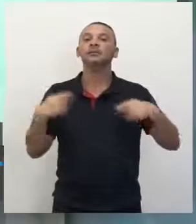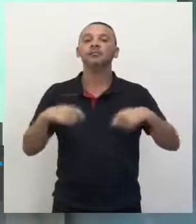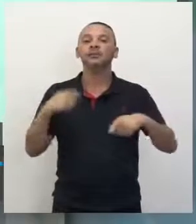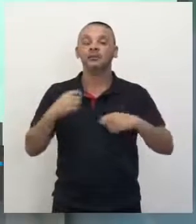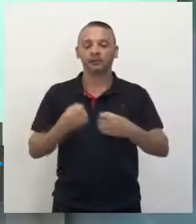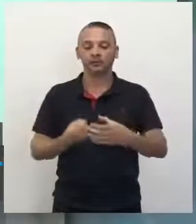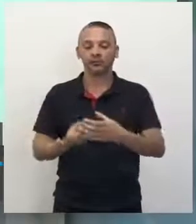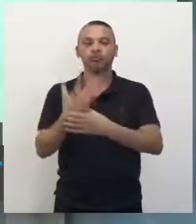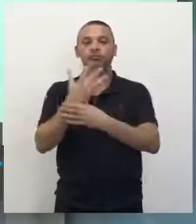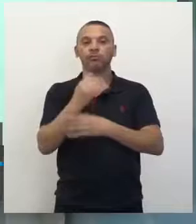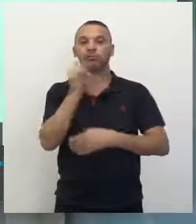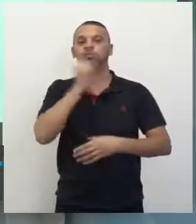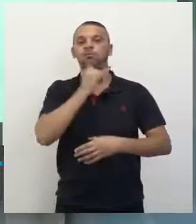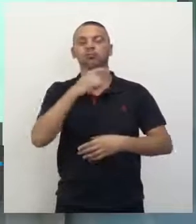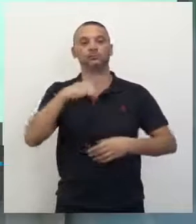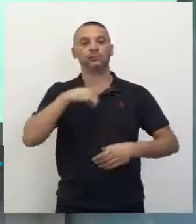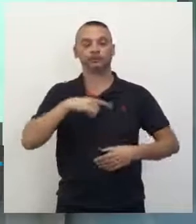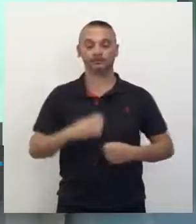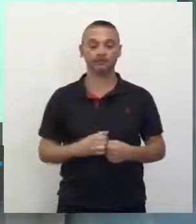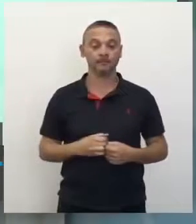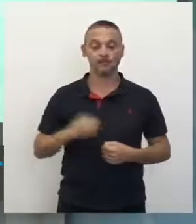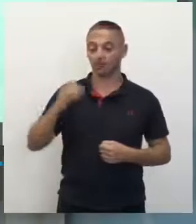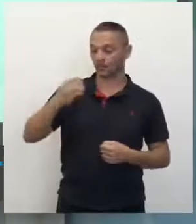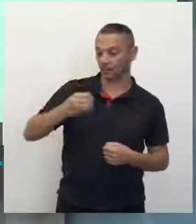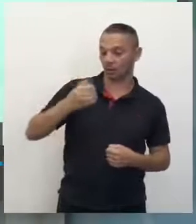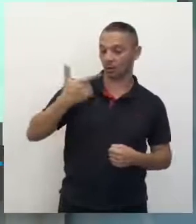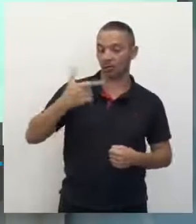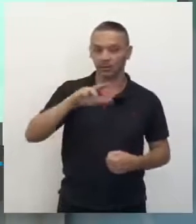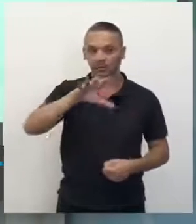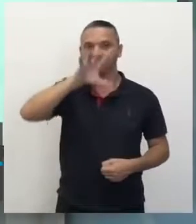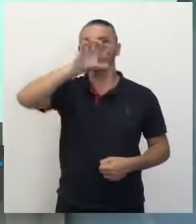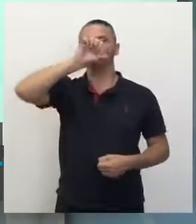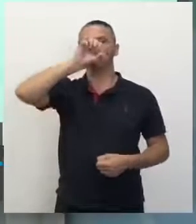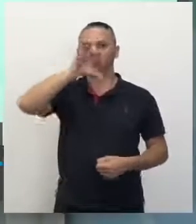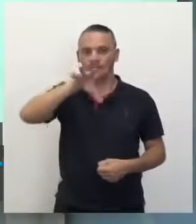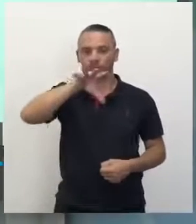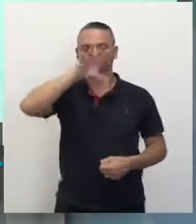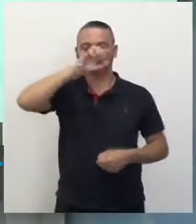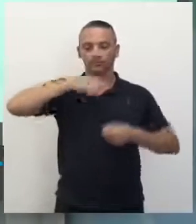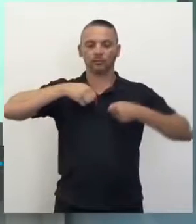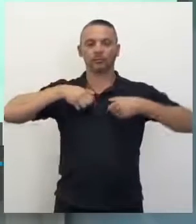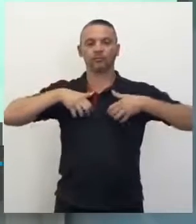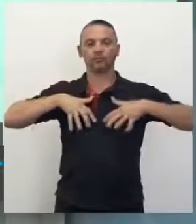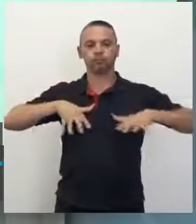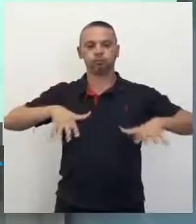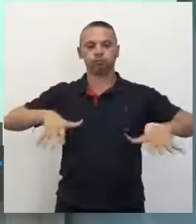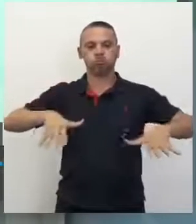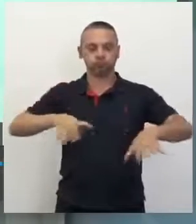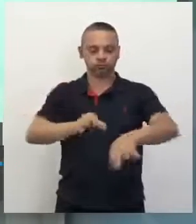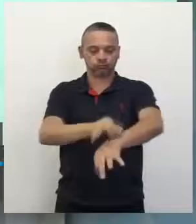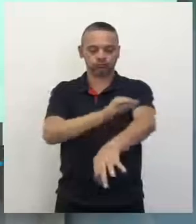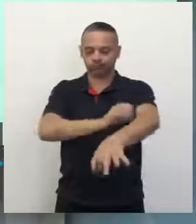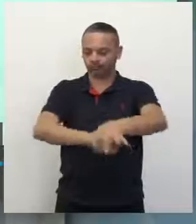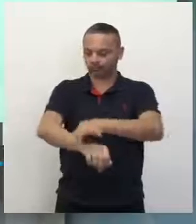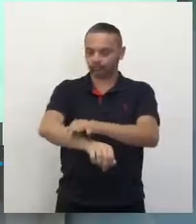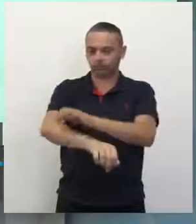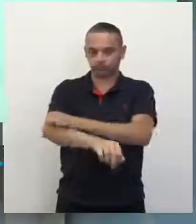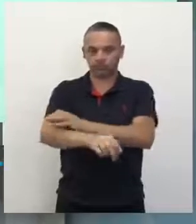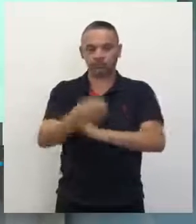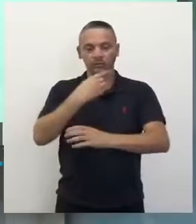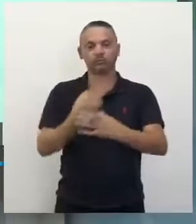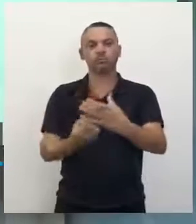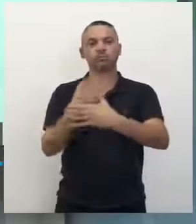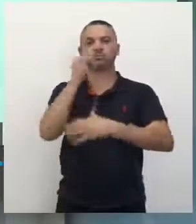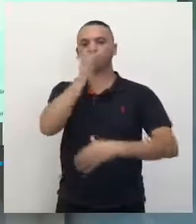produzir energia, tá? Então esse oxigênio que a gente respira precisa chegar a cada célula do corpo para a gente poder produzir